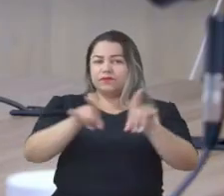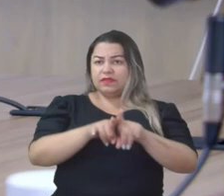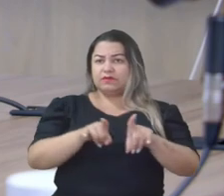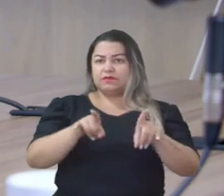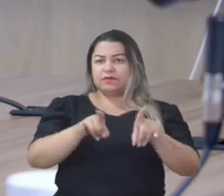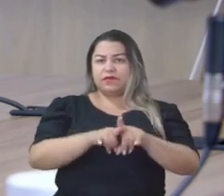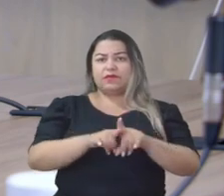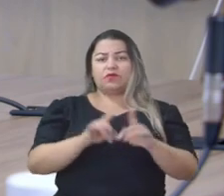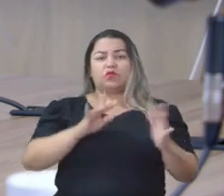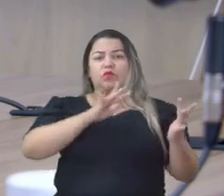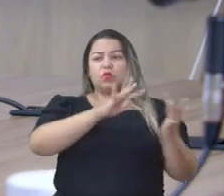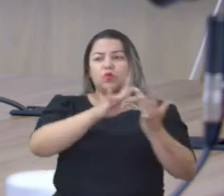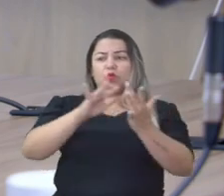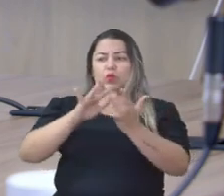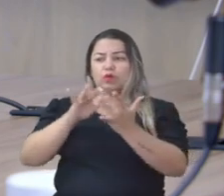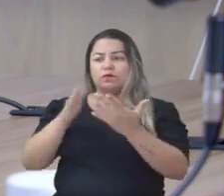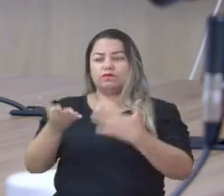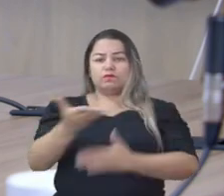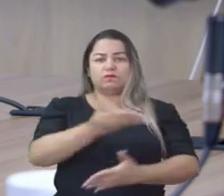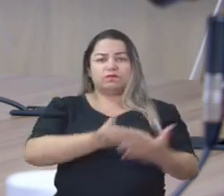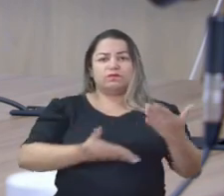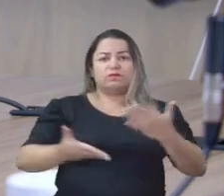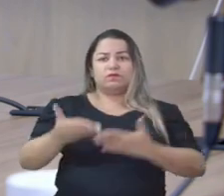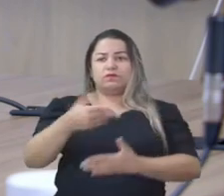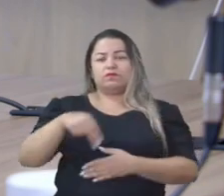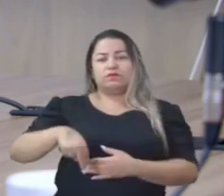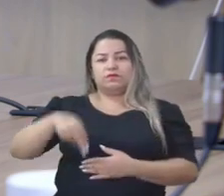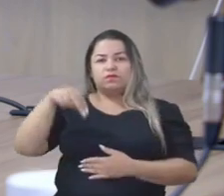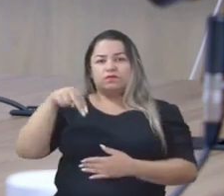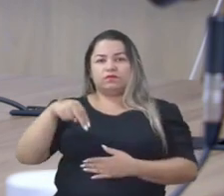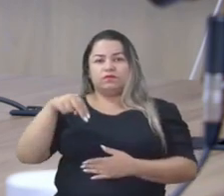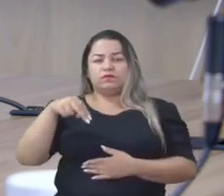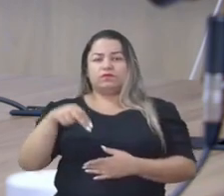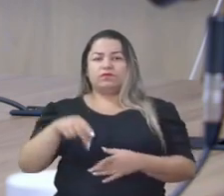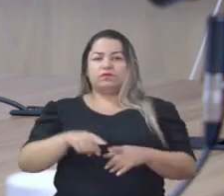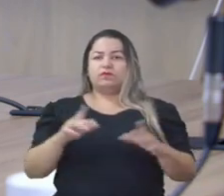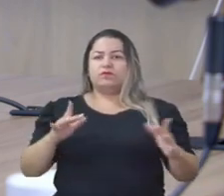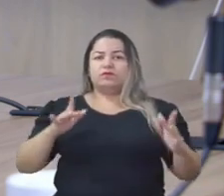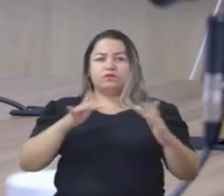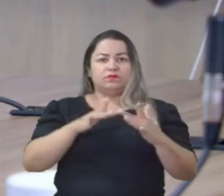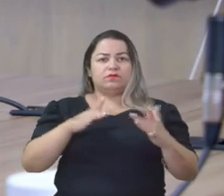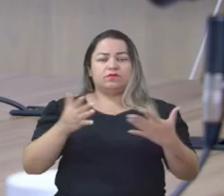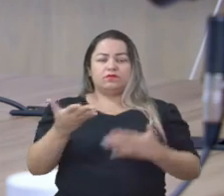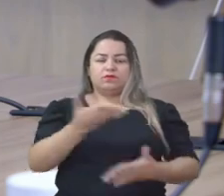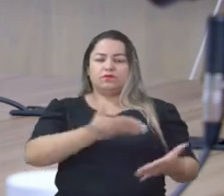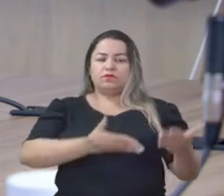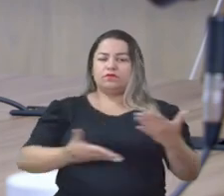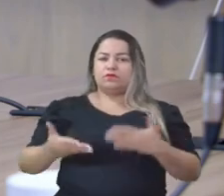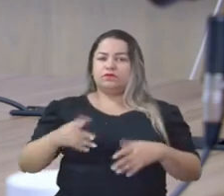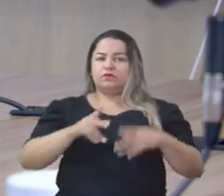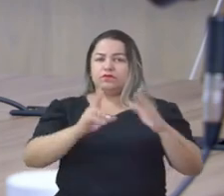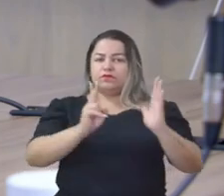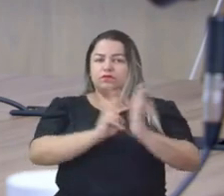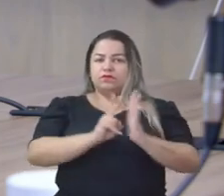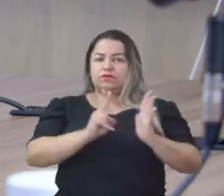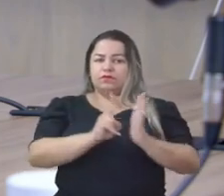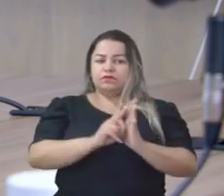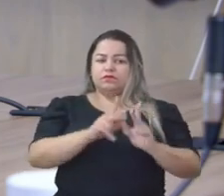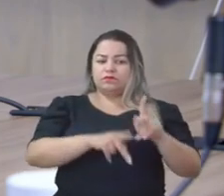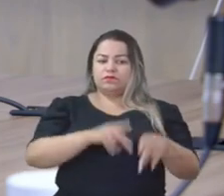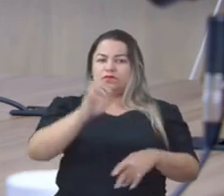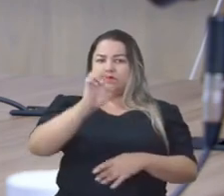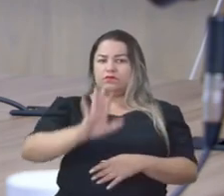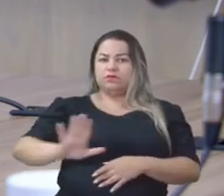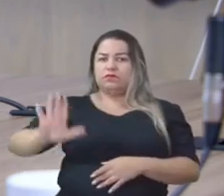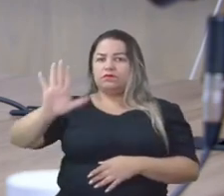de contato, né? Os povos indígenas do norte tiveram um contato imediato com os povos que vieram da